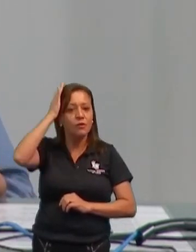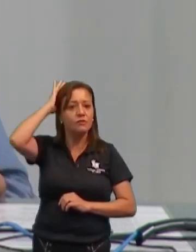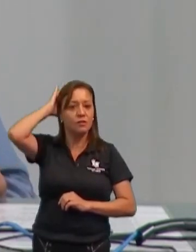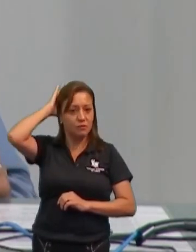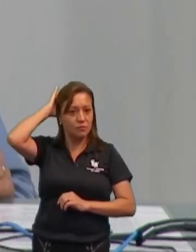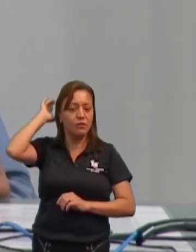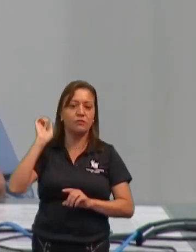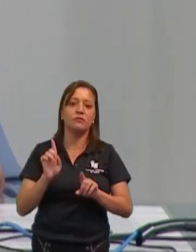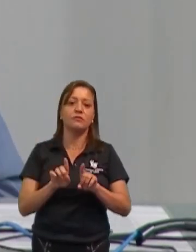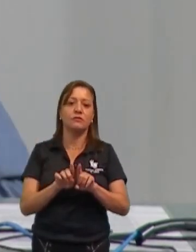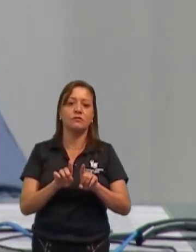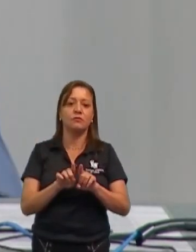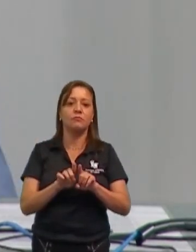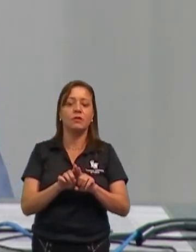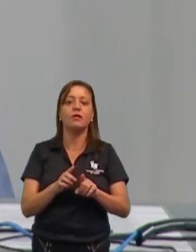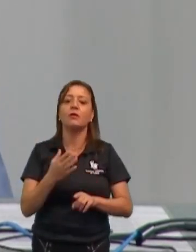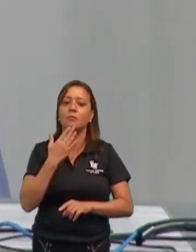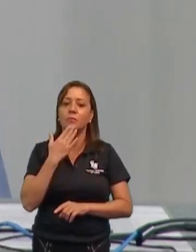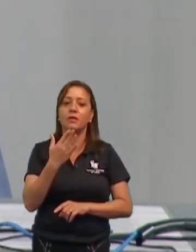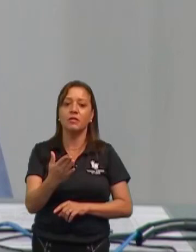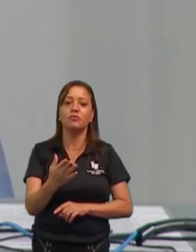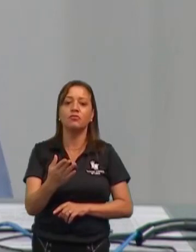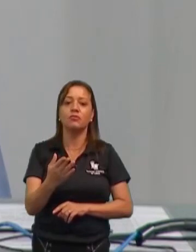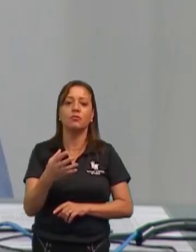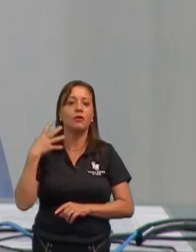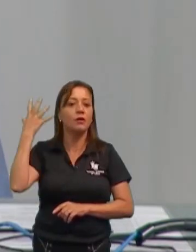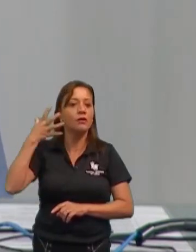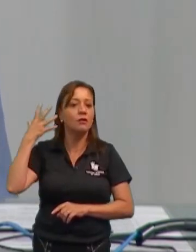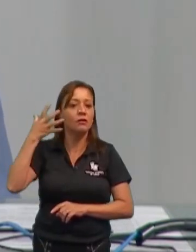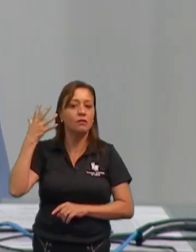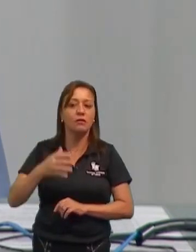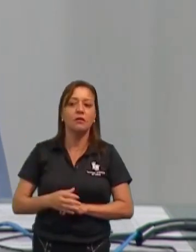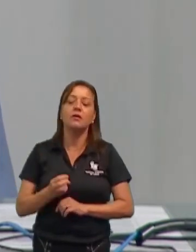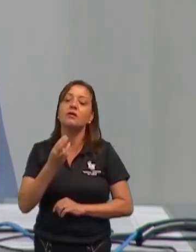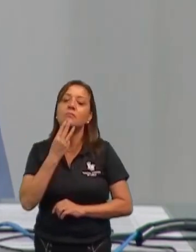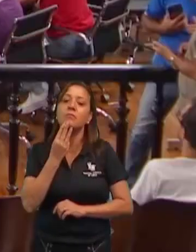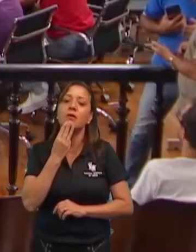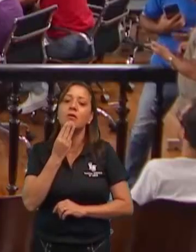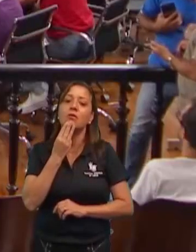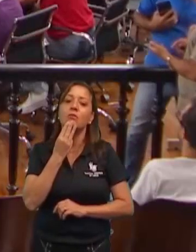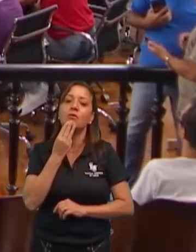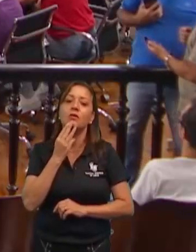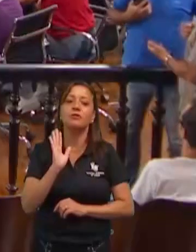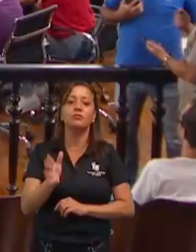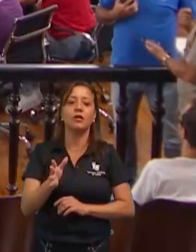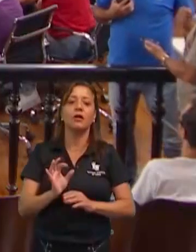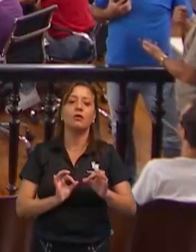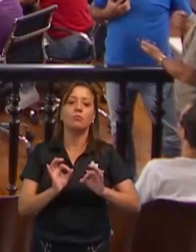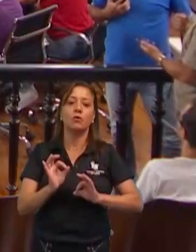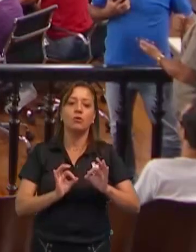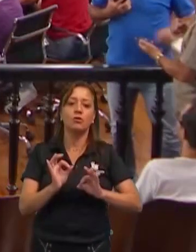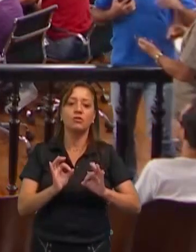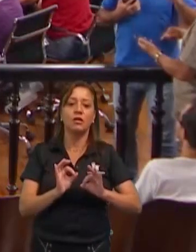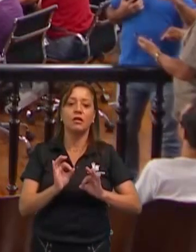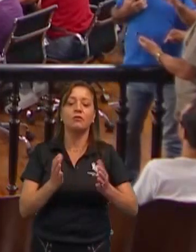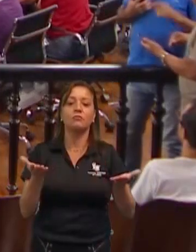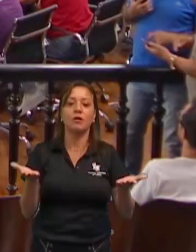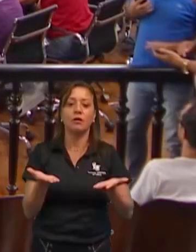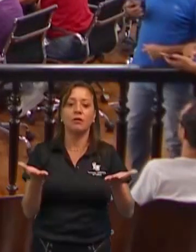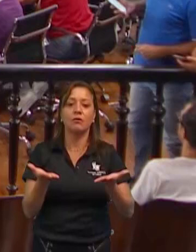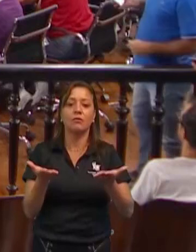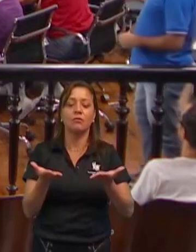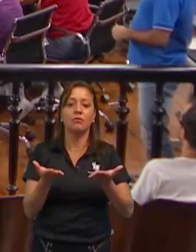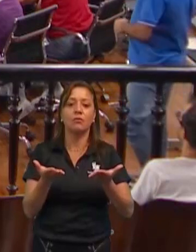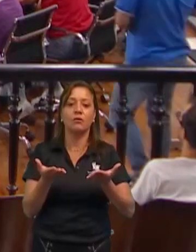Sargento Melo Casal, usou da palavra, vereador Maurício Delgado. O projeto está em discussão. Pela ordem.